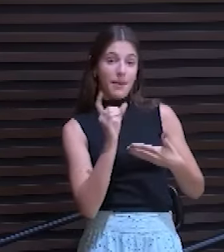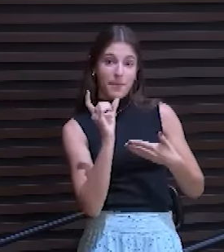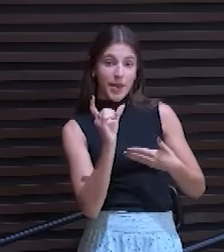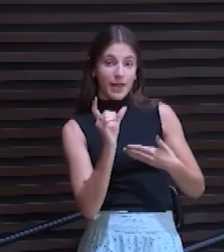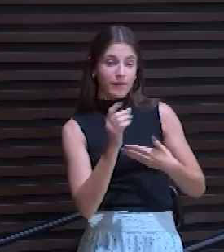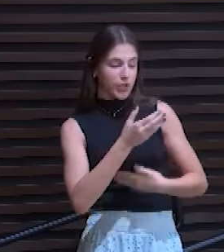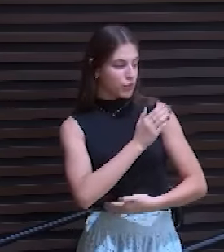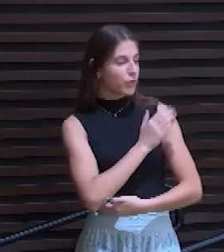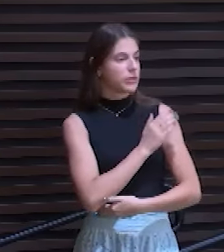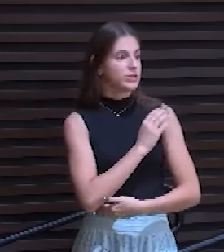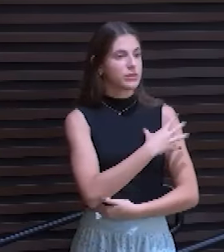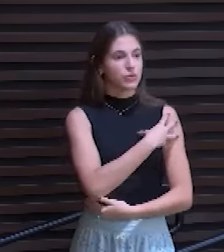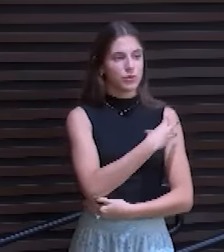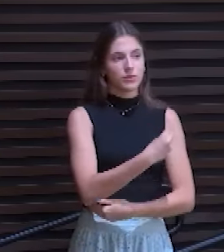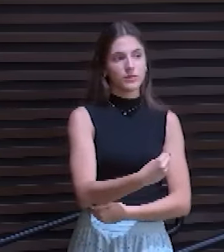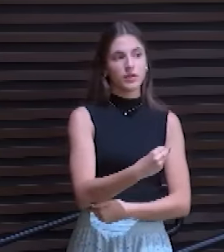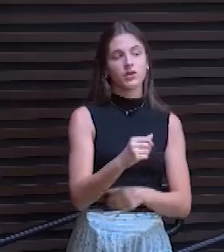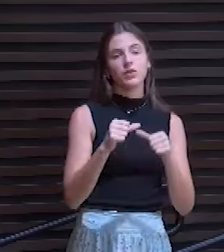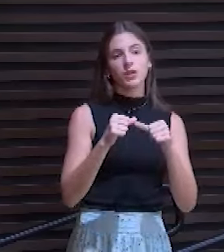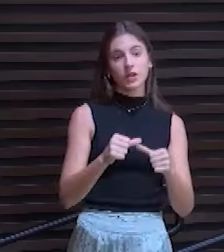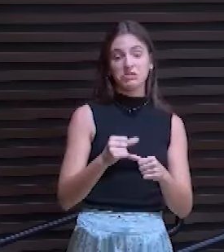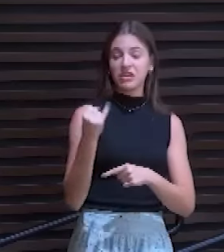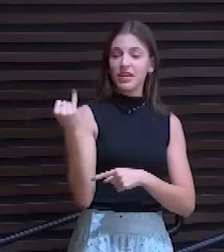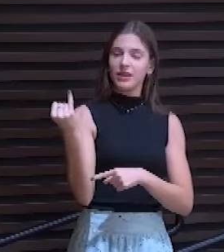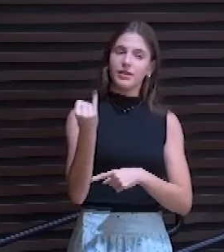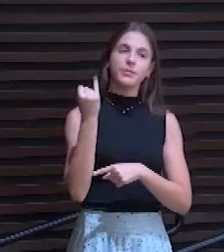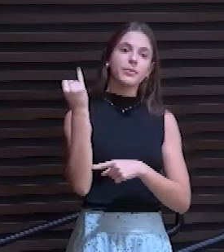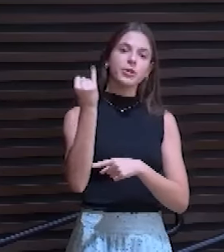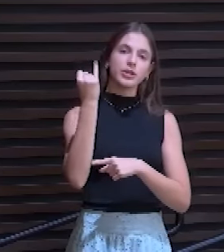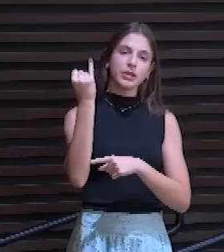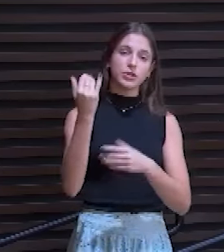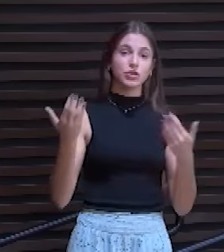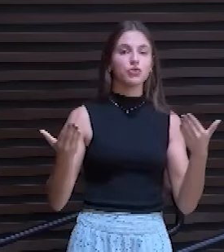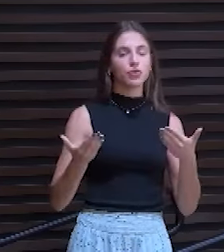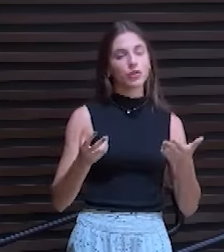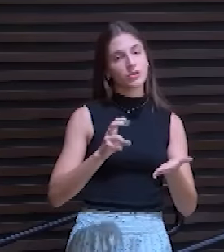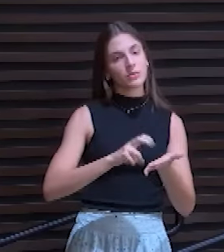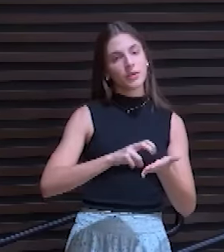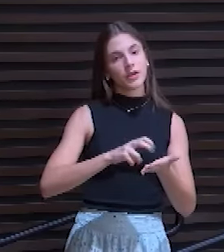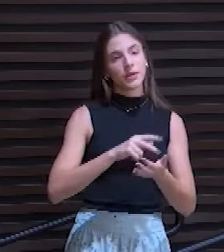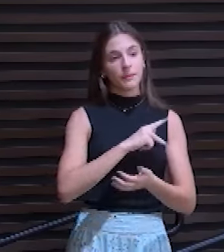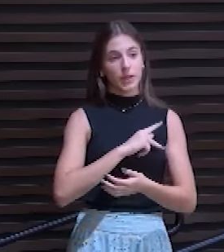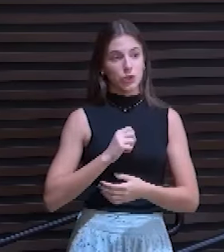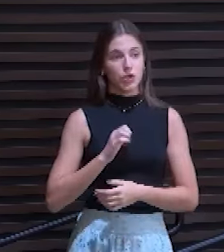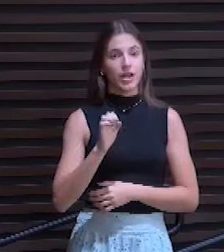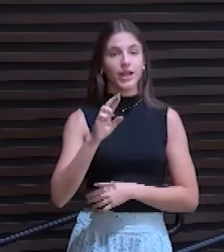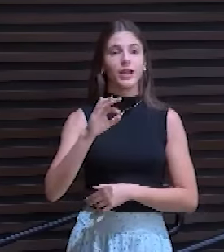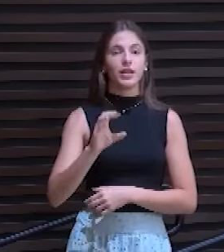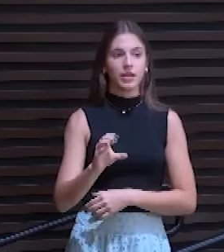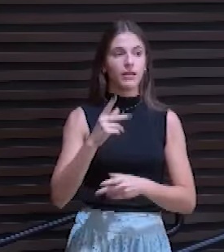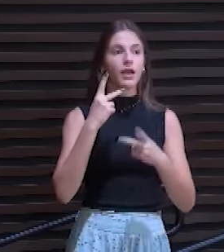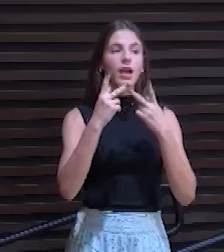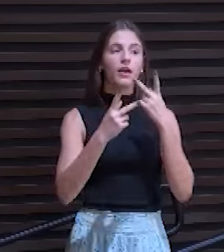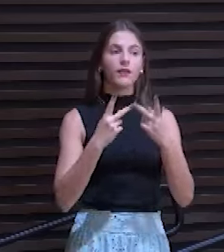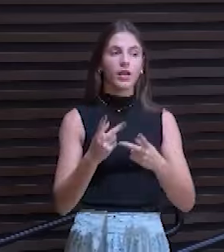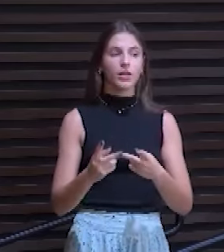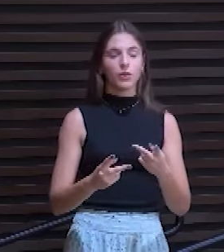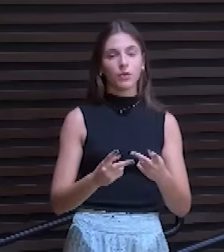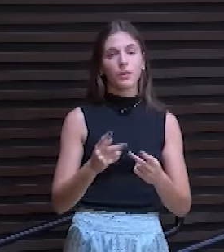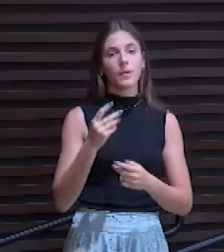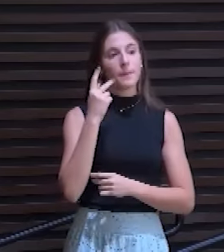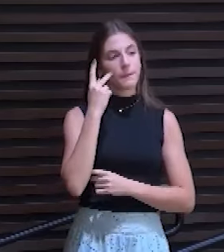filhos, isso é de suma importância. E hoje, pela manhã, o pastor Eric falou dessa questão de incutir aos nossos filhos a